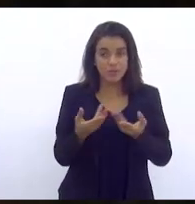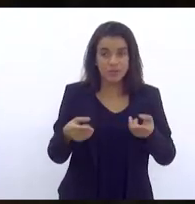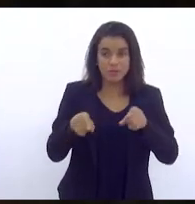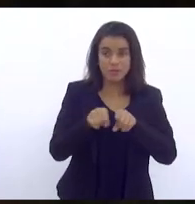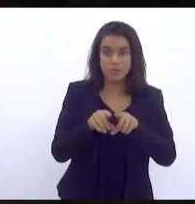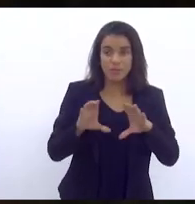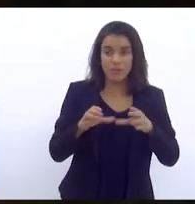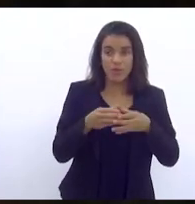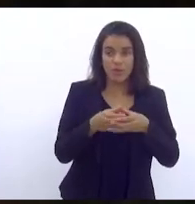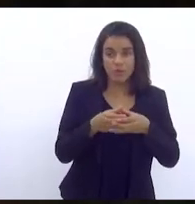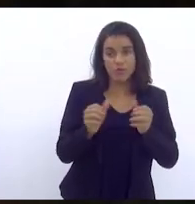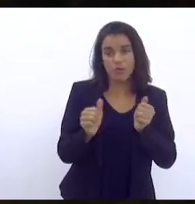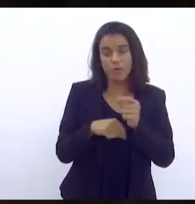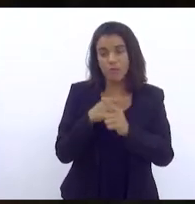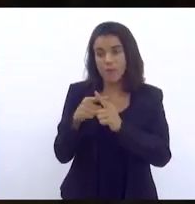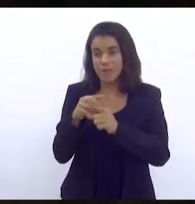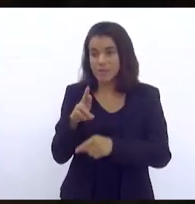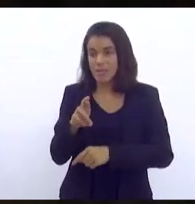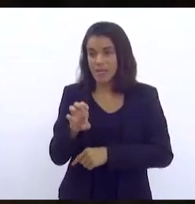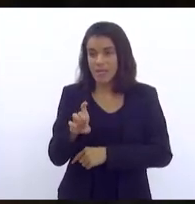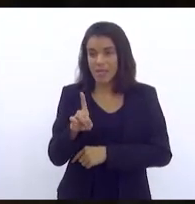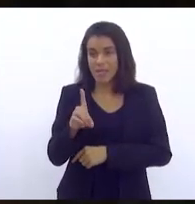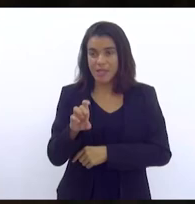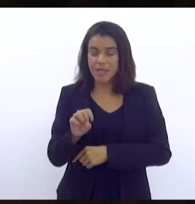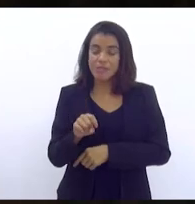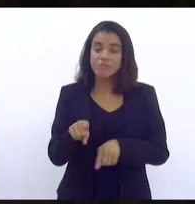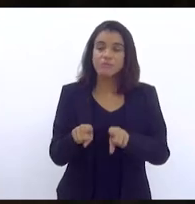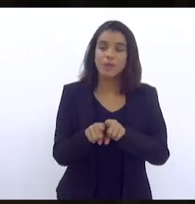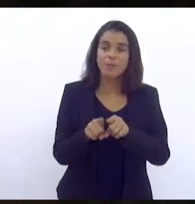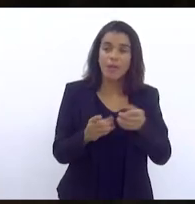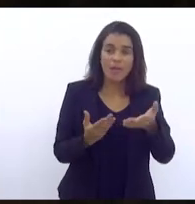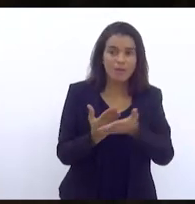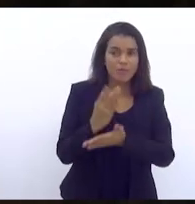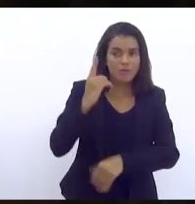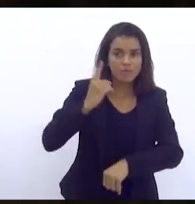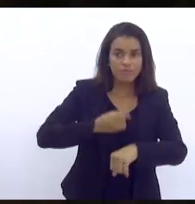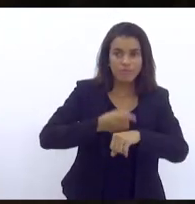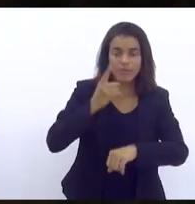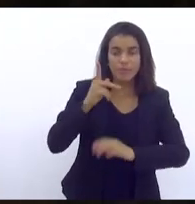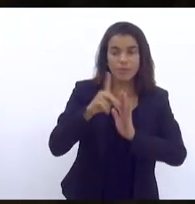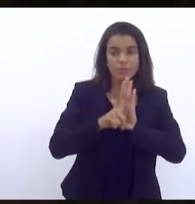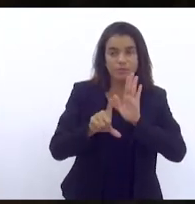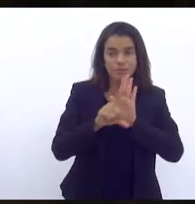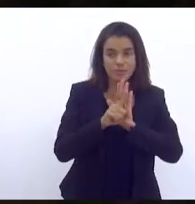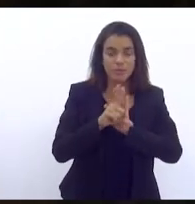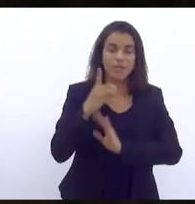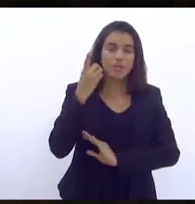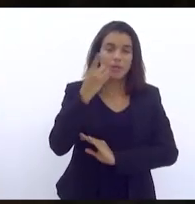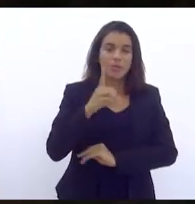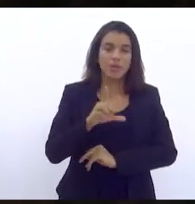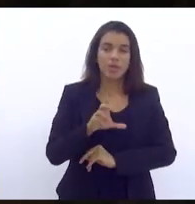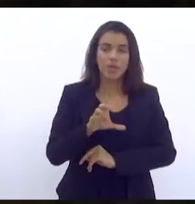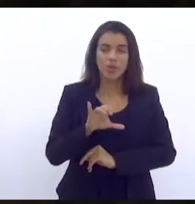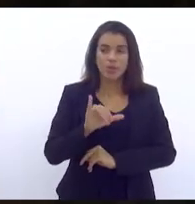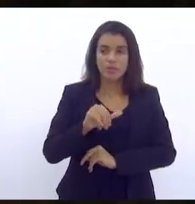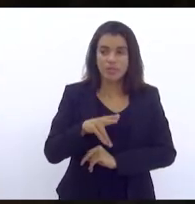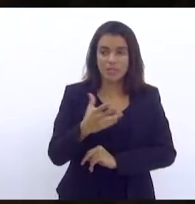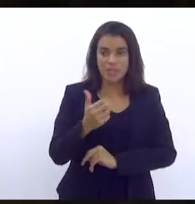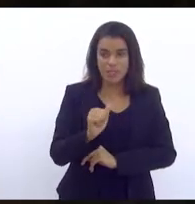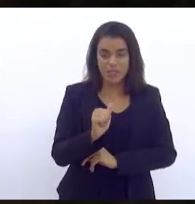comissão com a redes é aprovação imediata do projeto da deputada lucina e de diversos outros